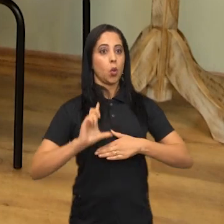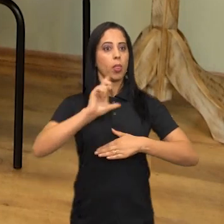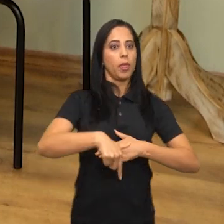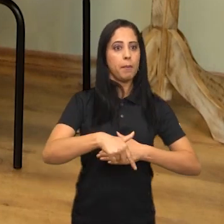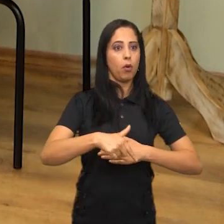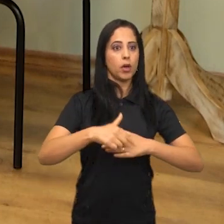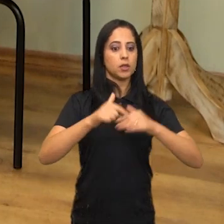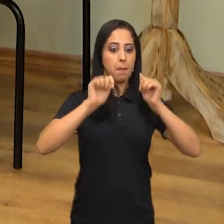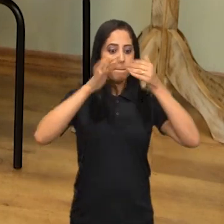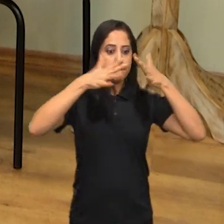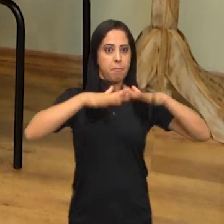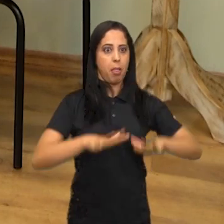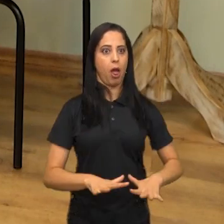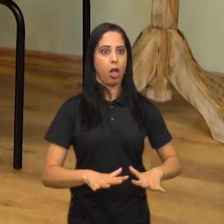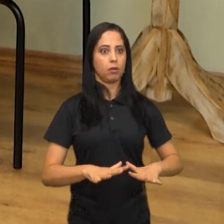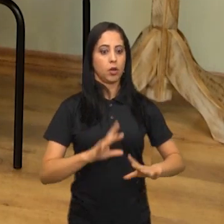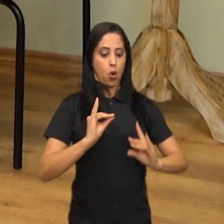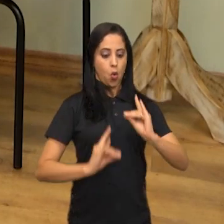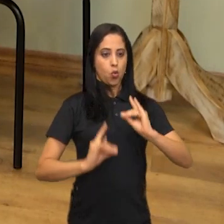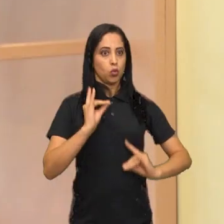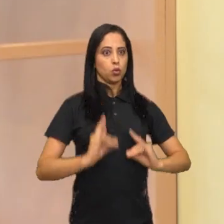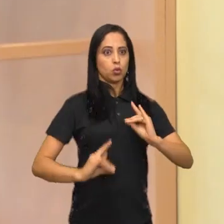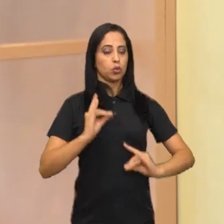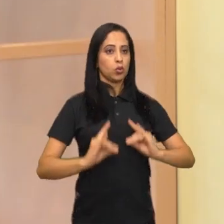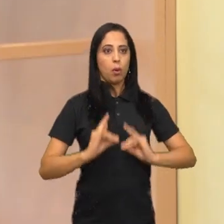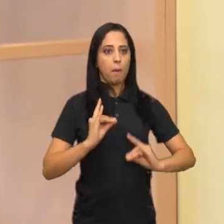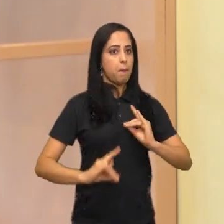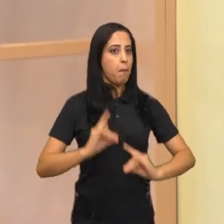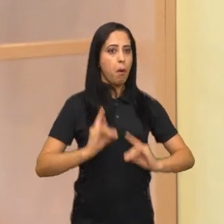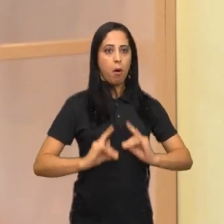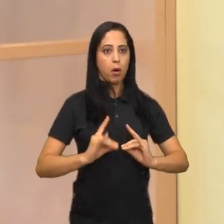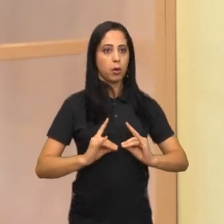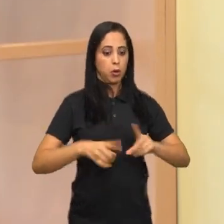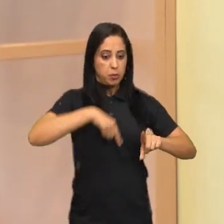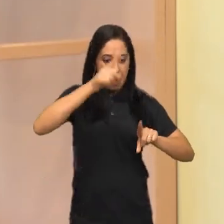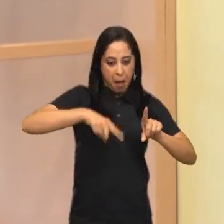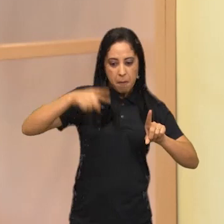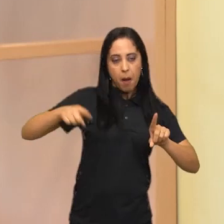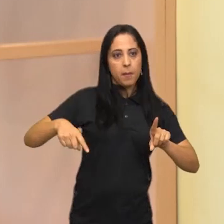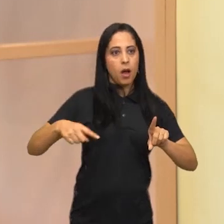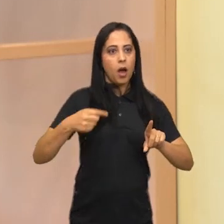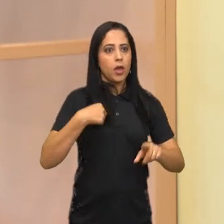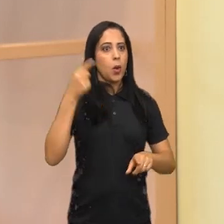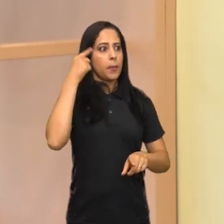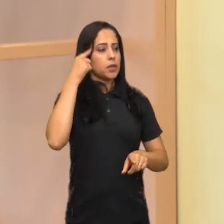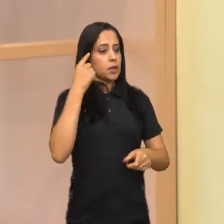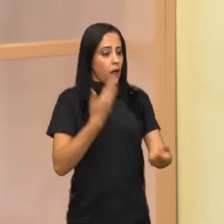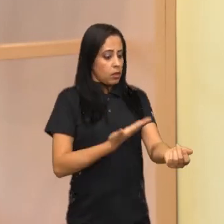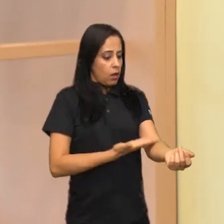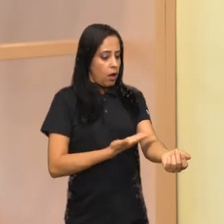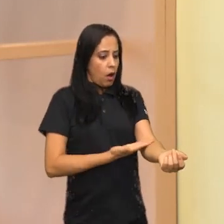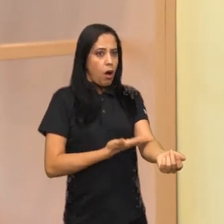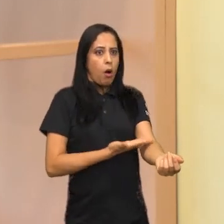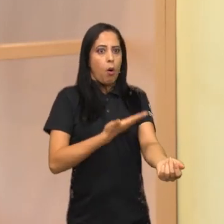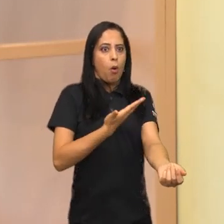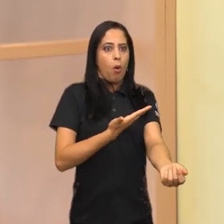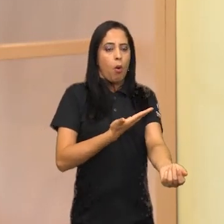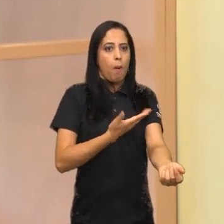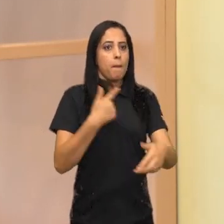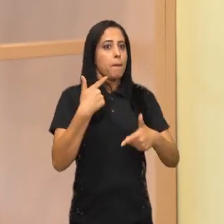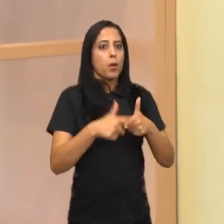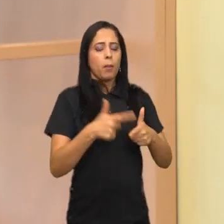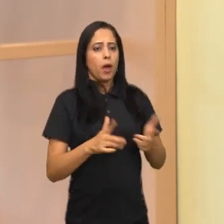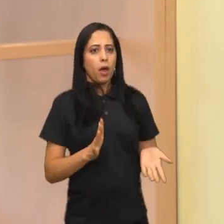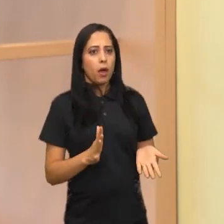brutal. No dia seguinte, eu já comecei a sentir calor que eu achava que eu estava com problema de pressão. E depois eu percebi que esse problema de calor no dia